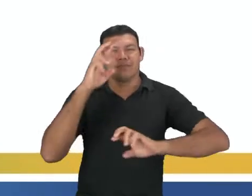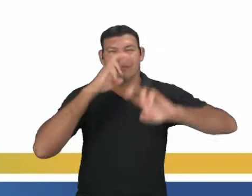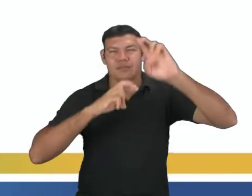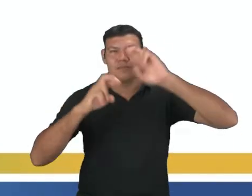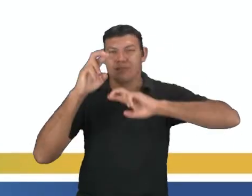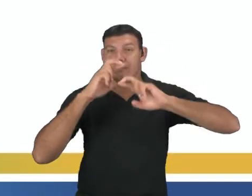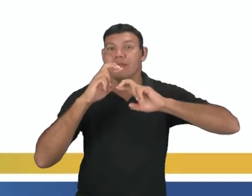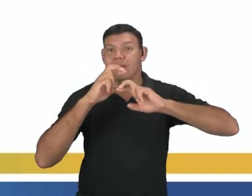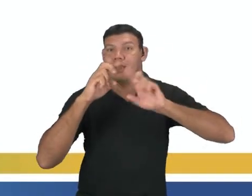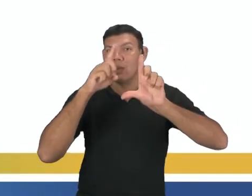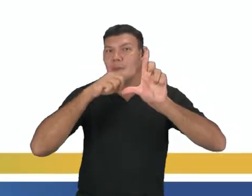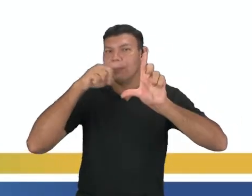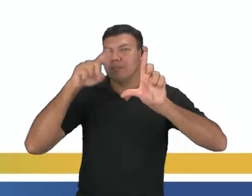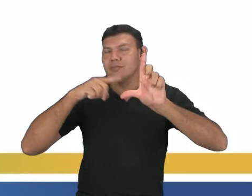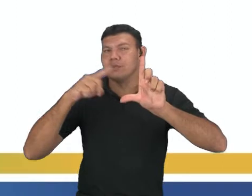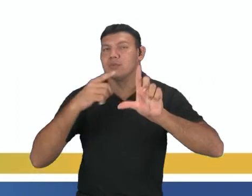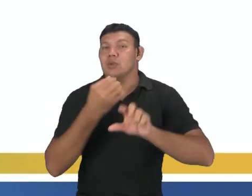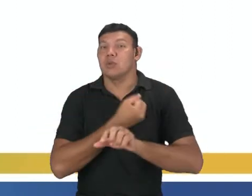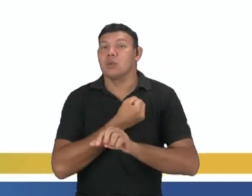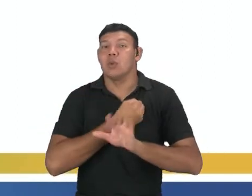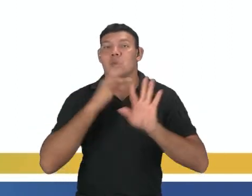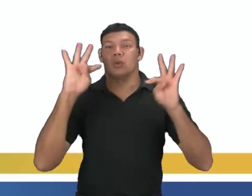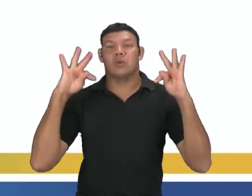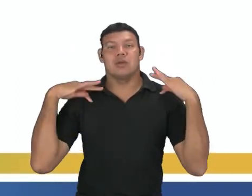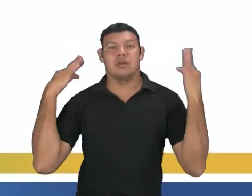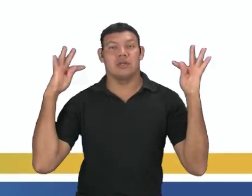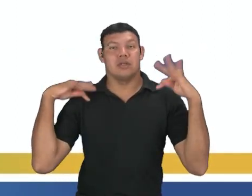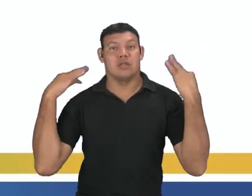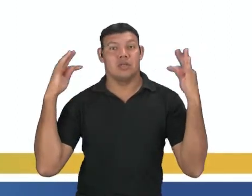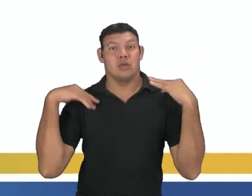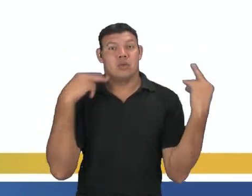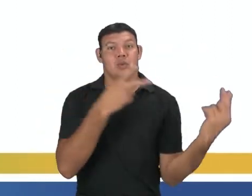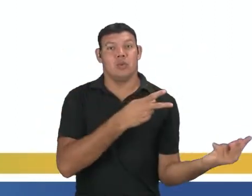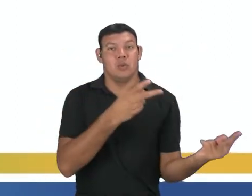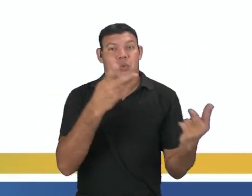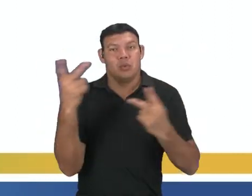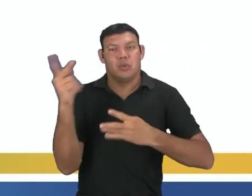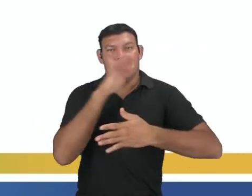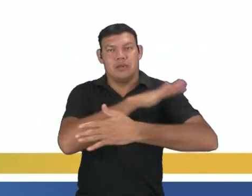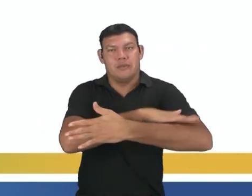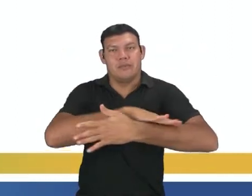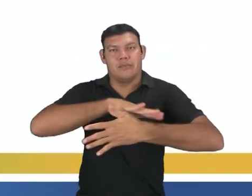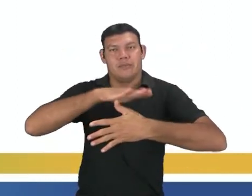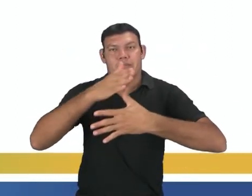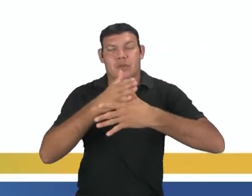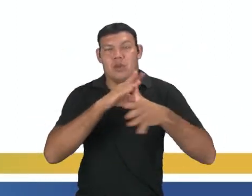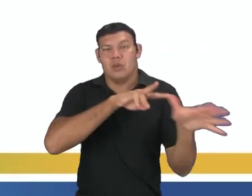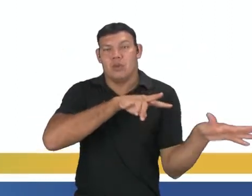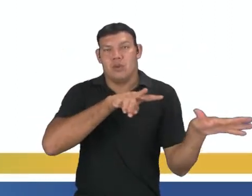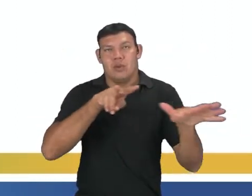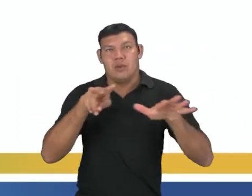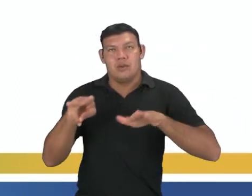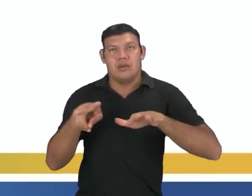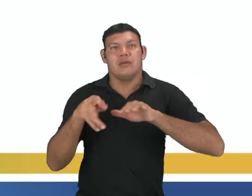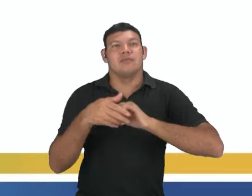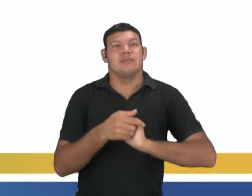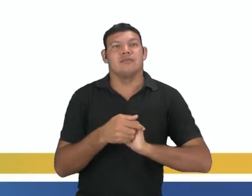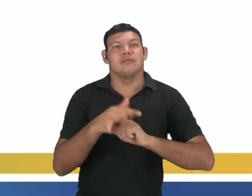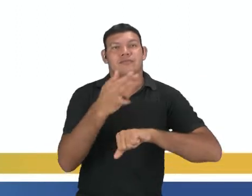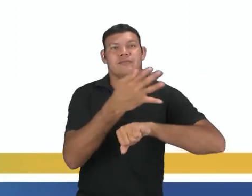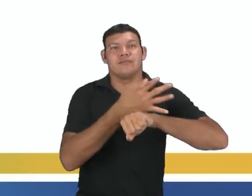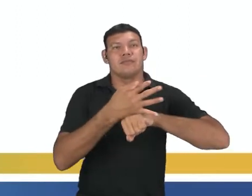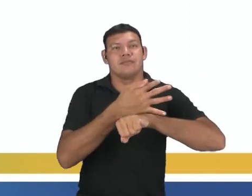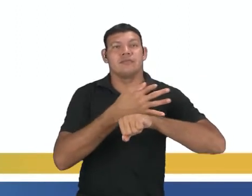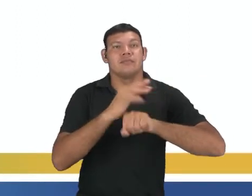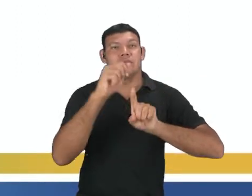Observe o gráfico e veja o número de turistas que visitaram o litoral durante uma semana de férias no